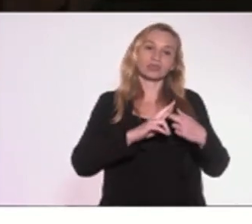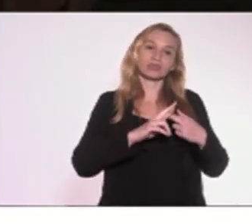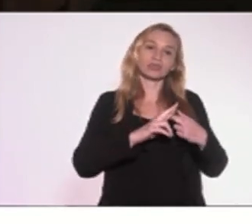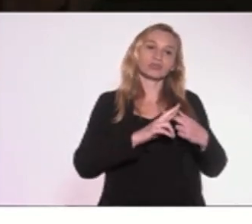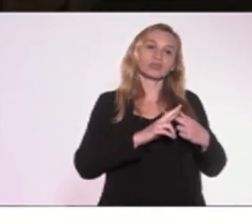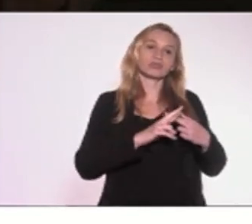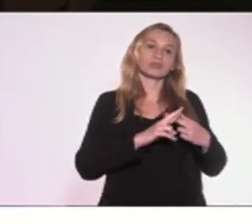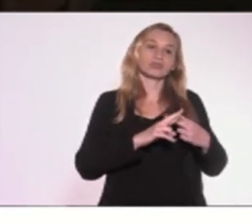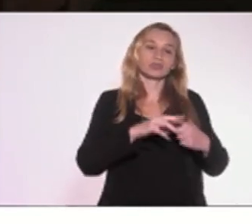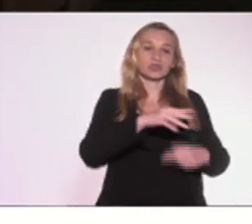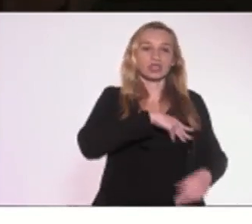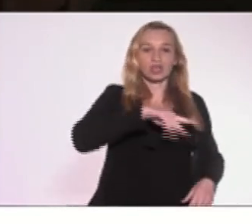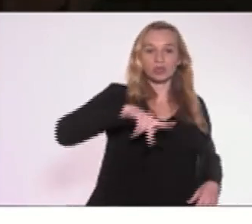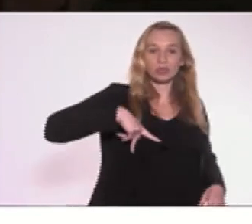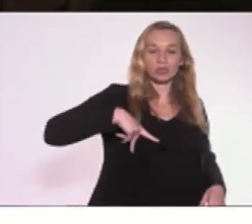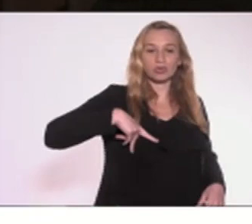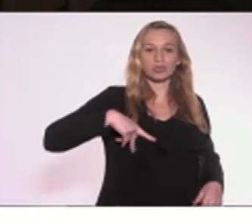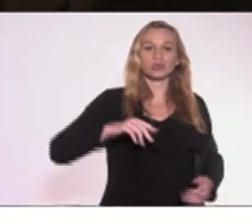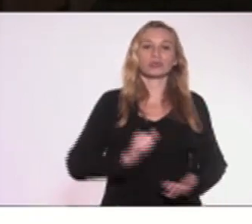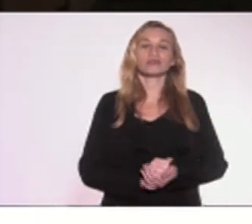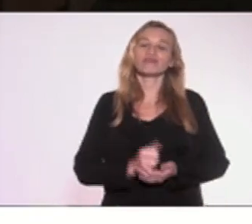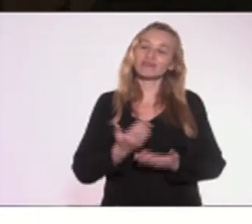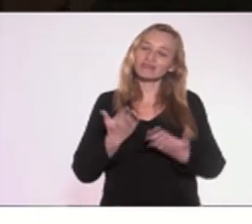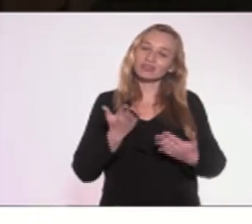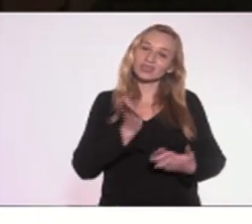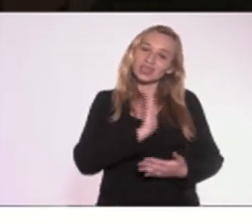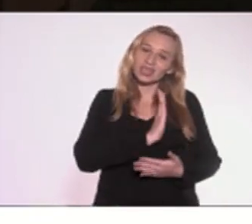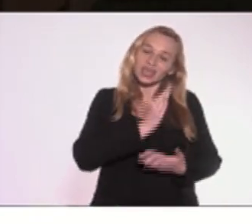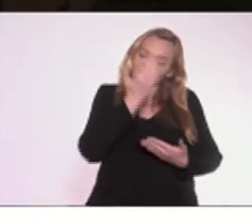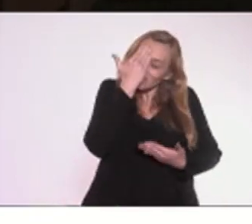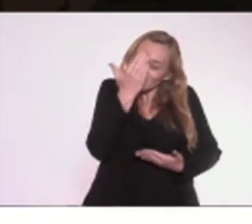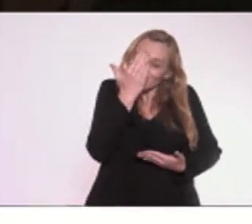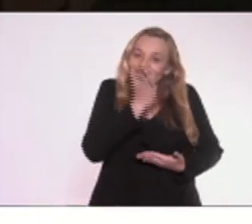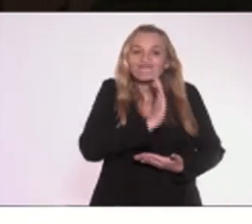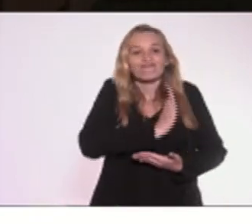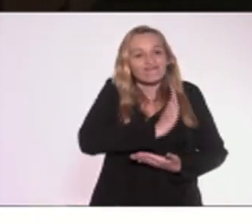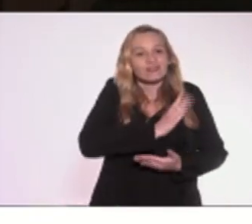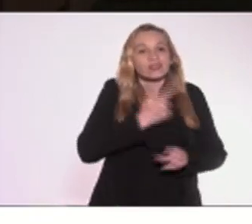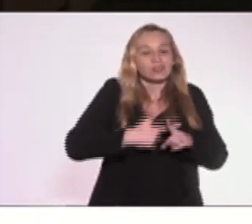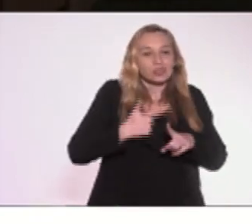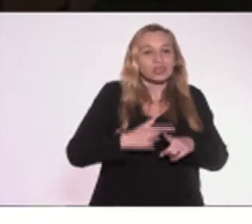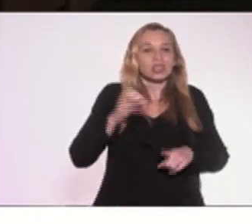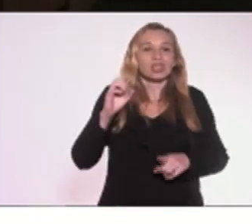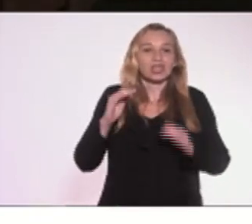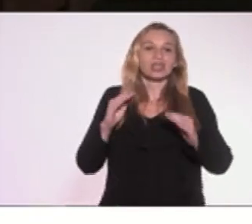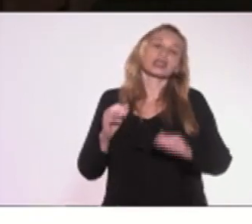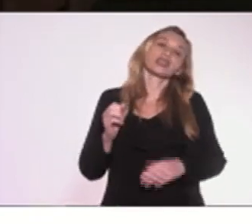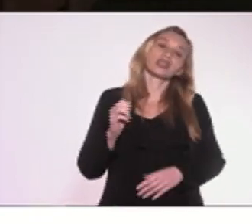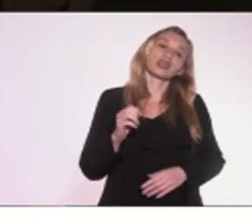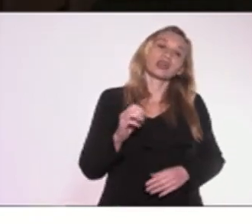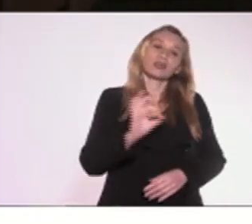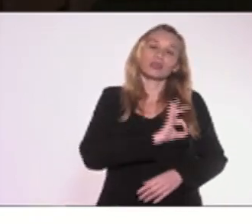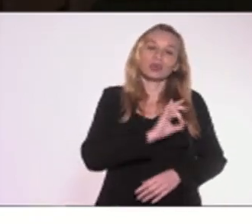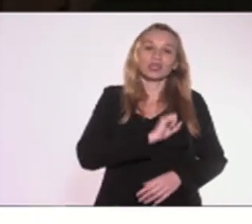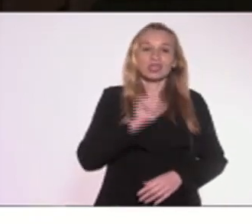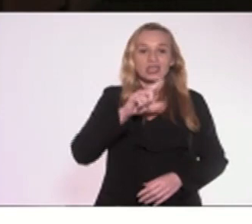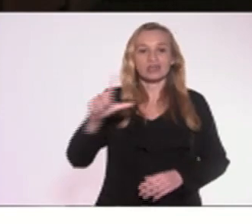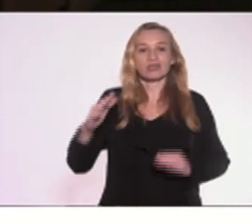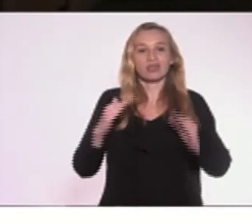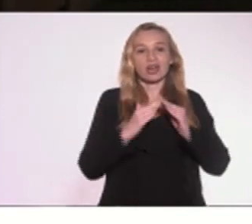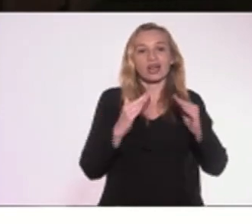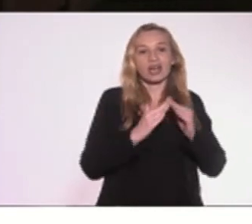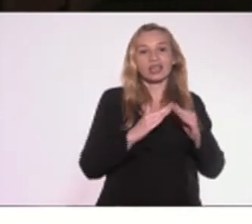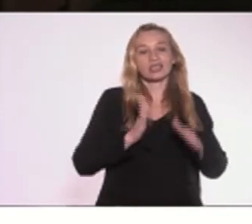com os senhores. Isso aí a gente agradece de coração, porque a Polícia Civil é uma casa de amigos, uma casa de irmãos,